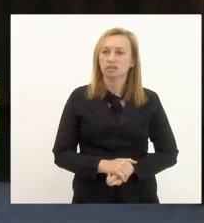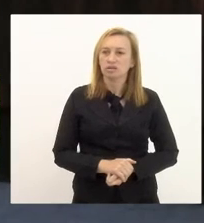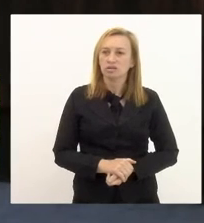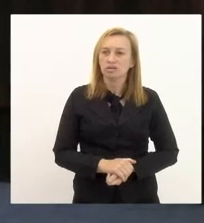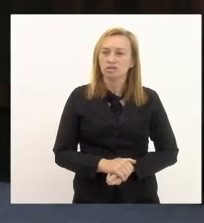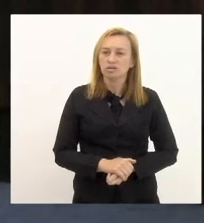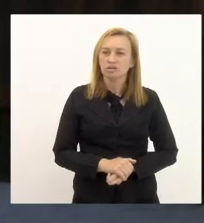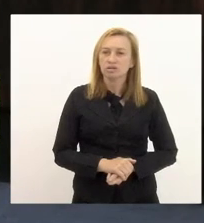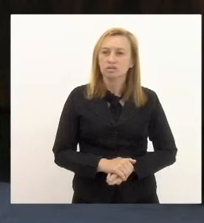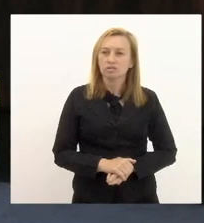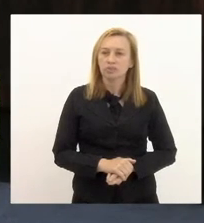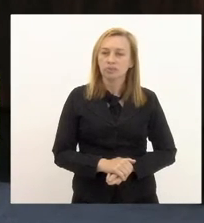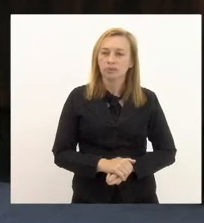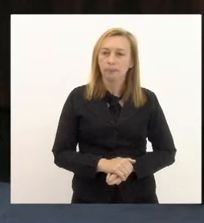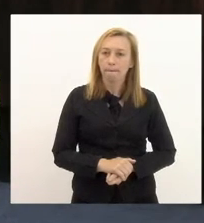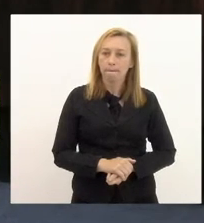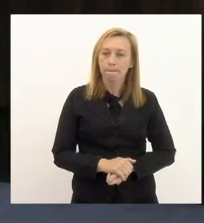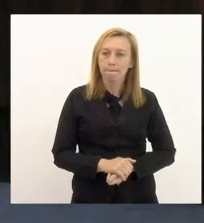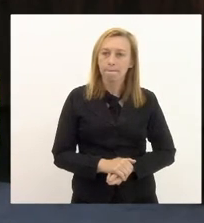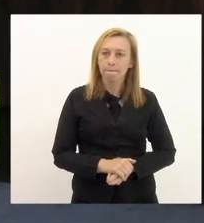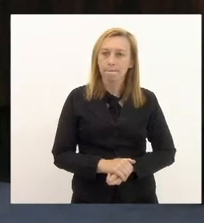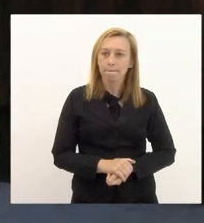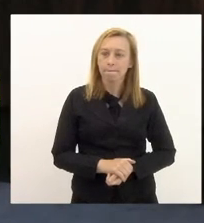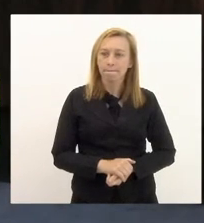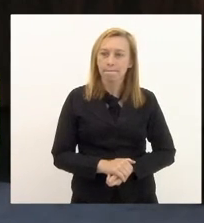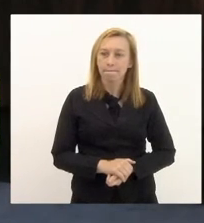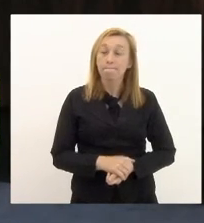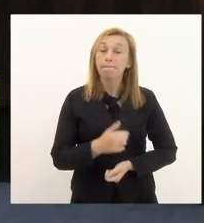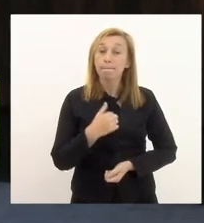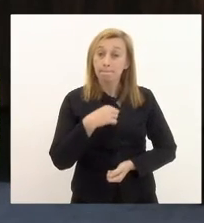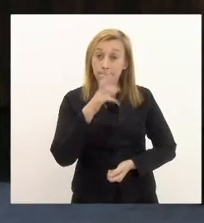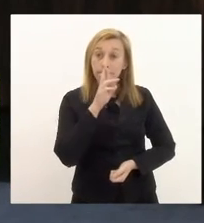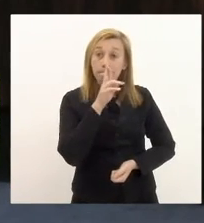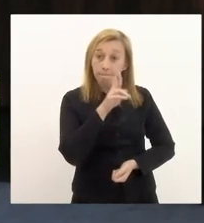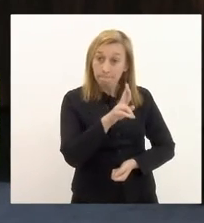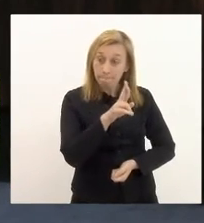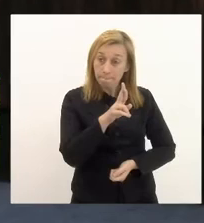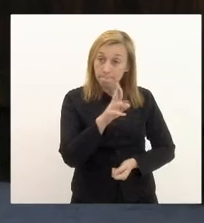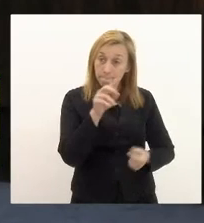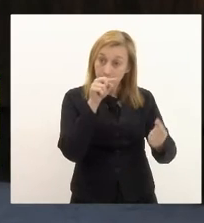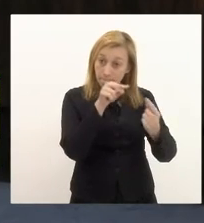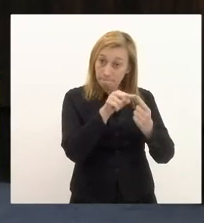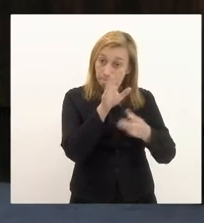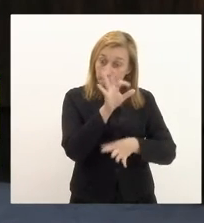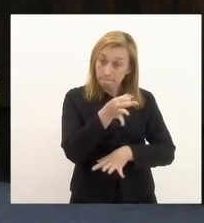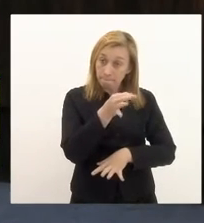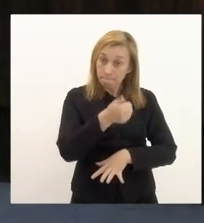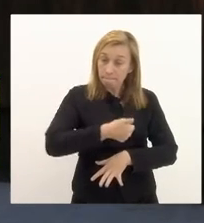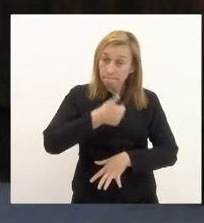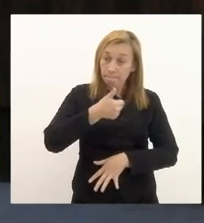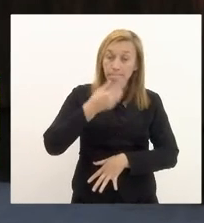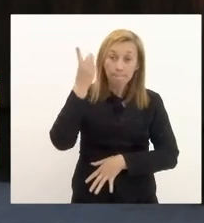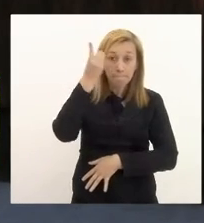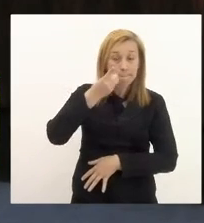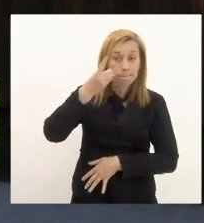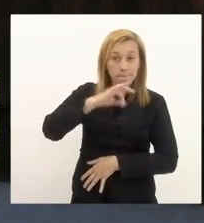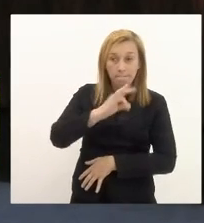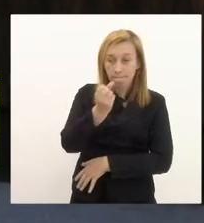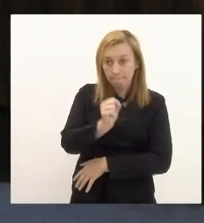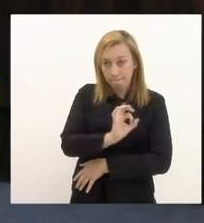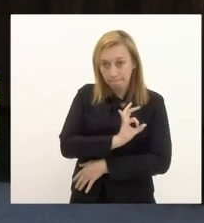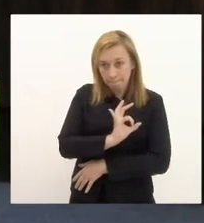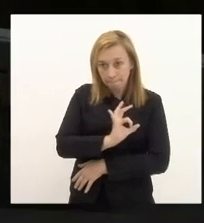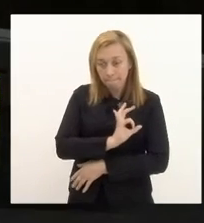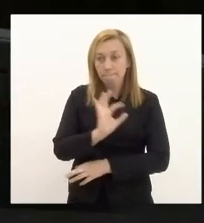Oi eu vou responder aqui tentar ser objetivo respondendo primeiro a deputada Martha Rocha